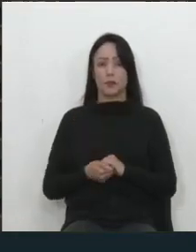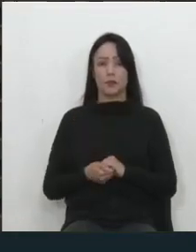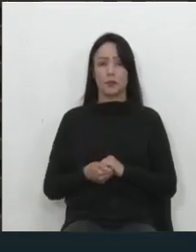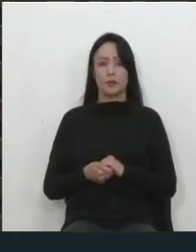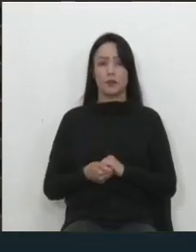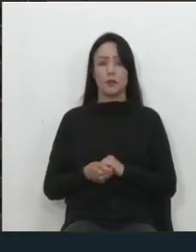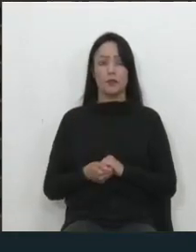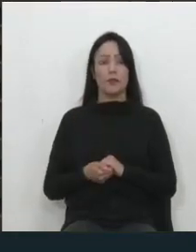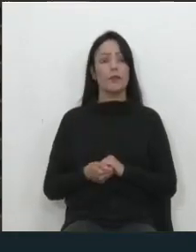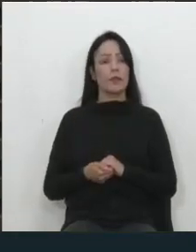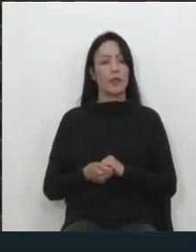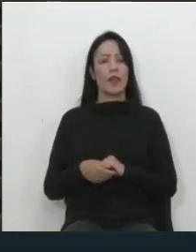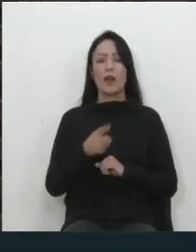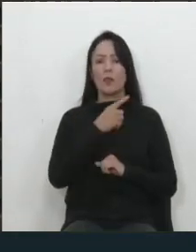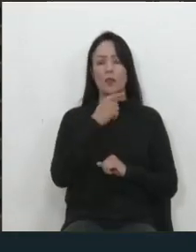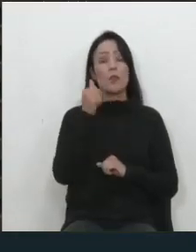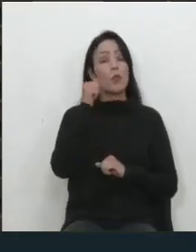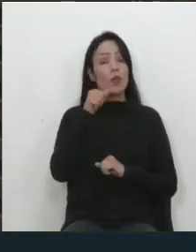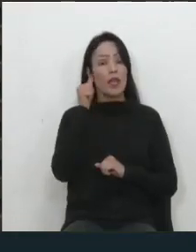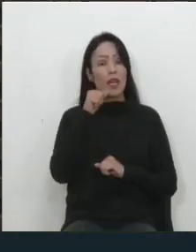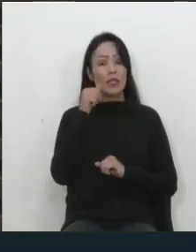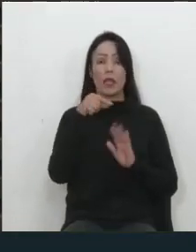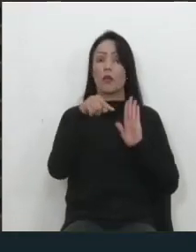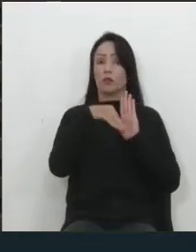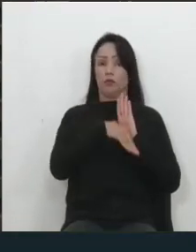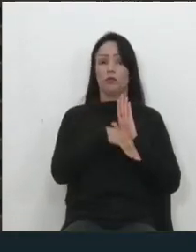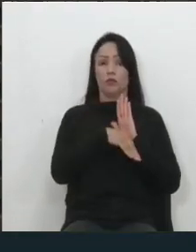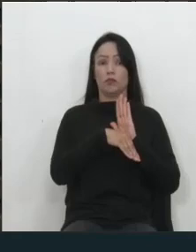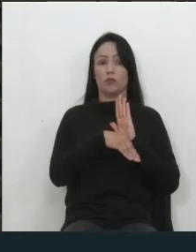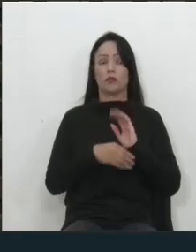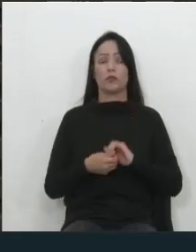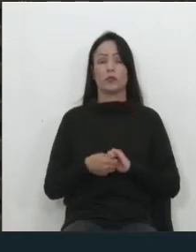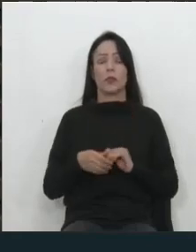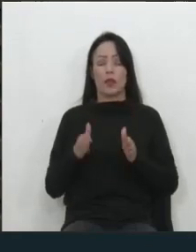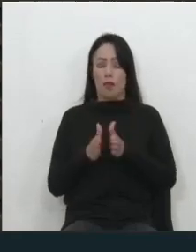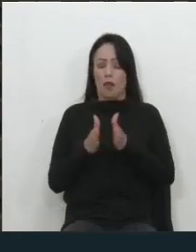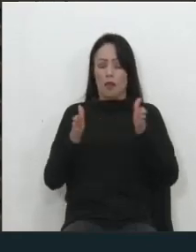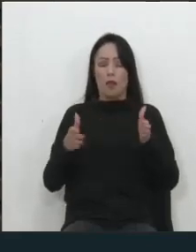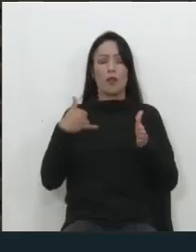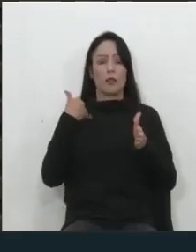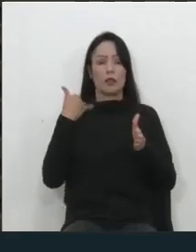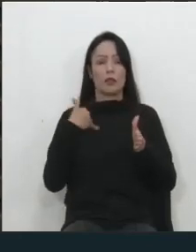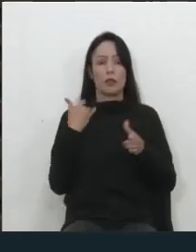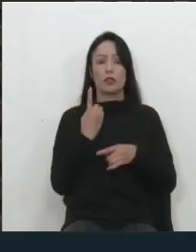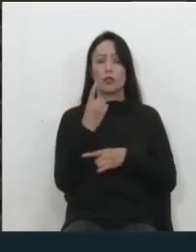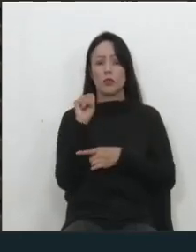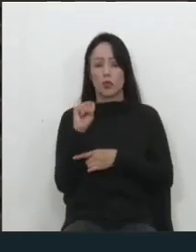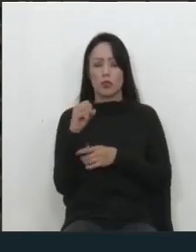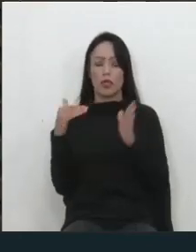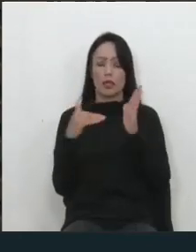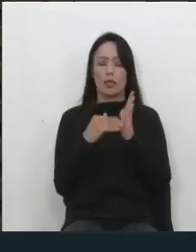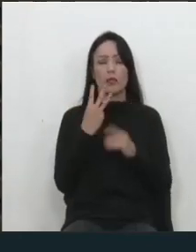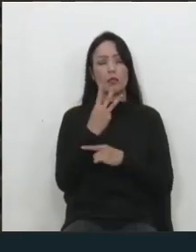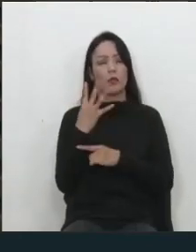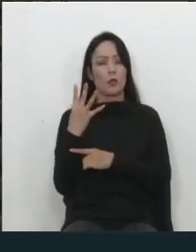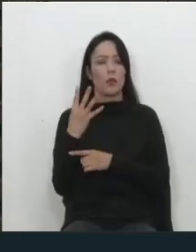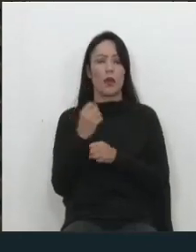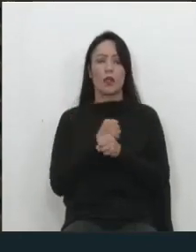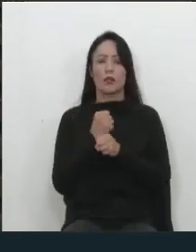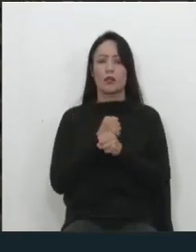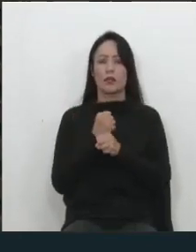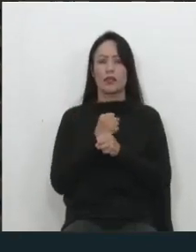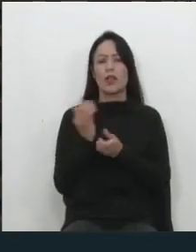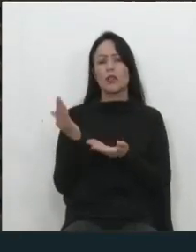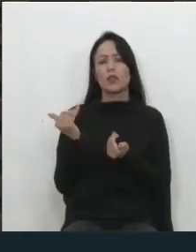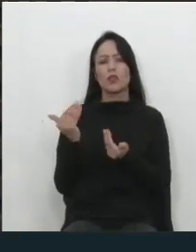mulheres estão bem abaixo disso. Em relação à faixa etária, são 18 e 34 anos. A juventude ainda está perdendo